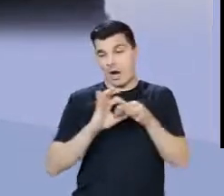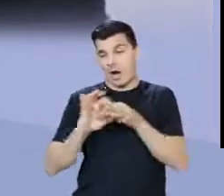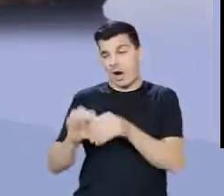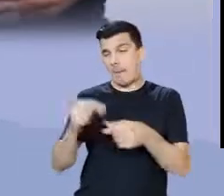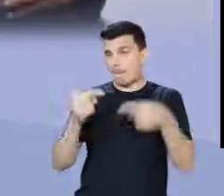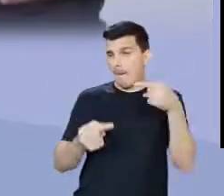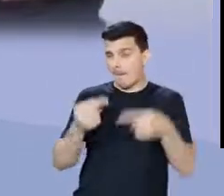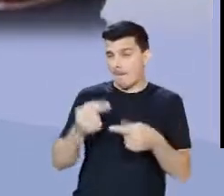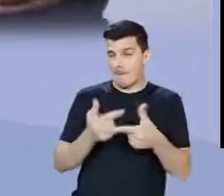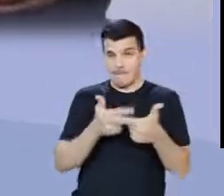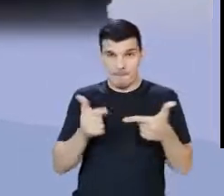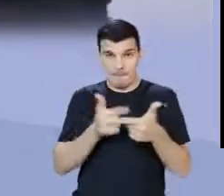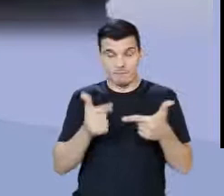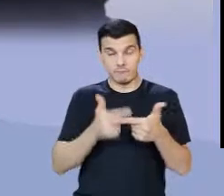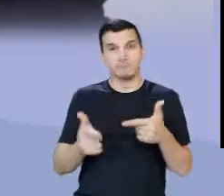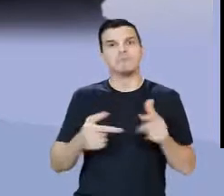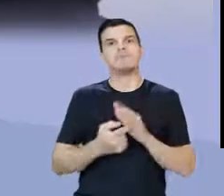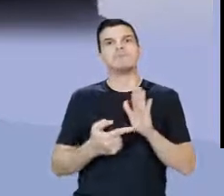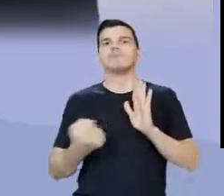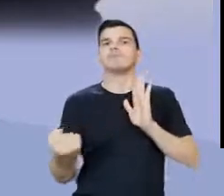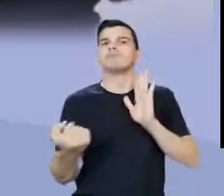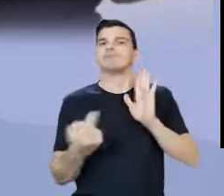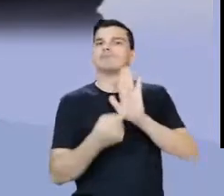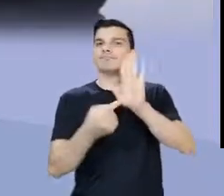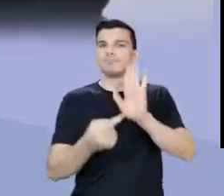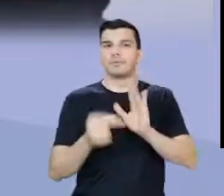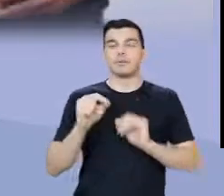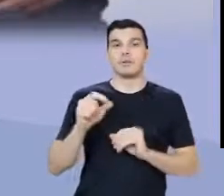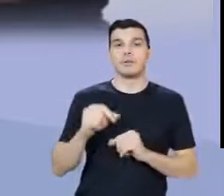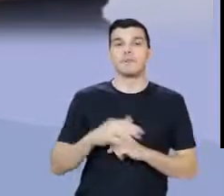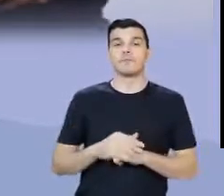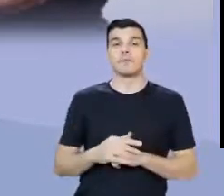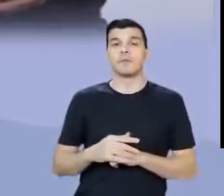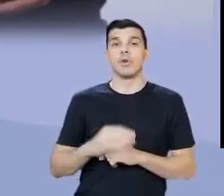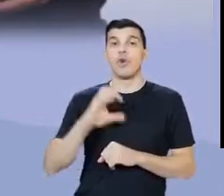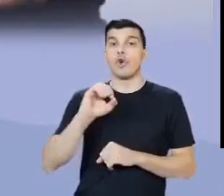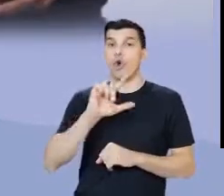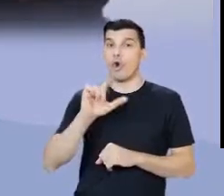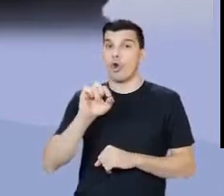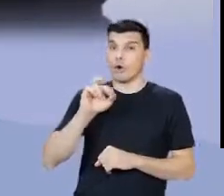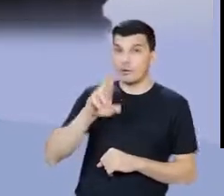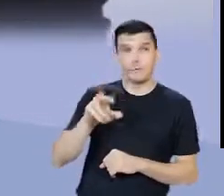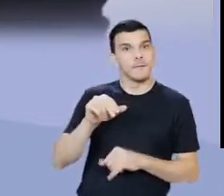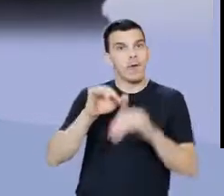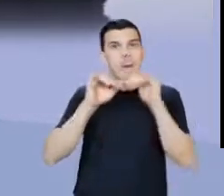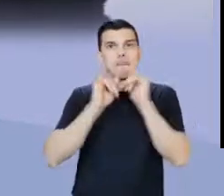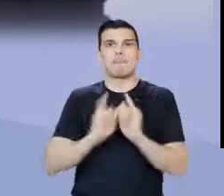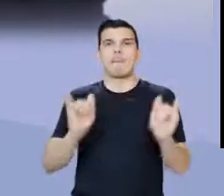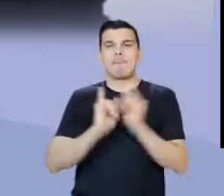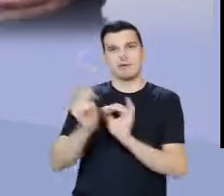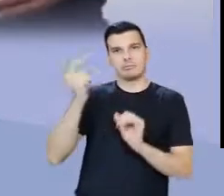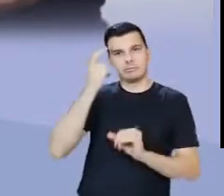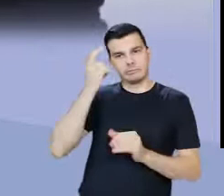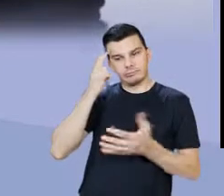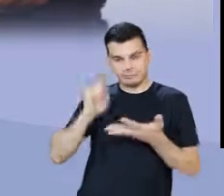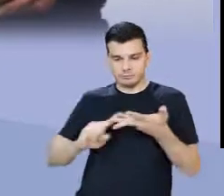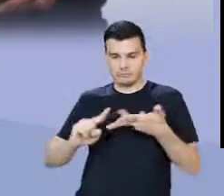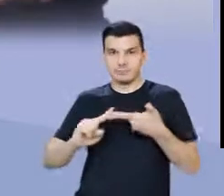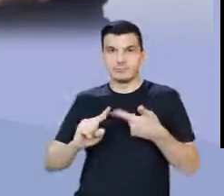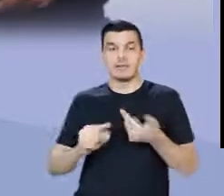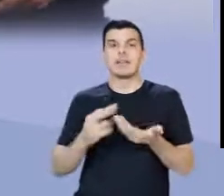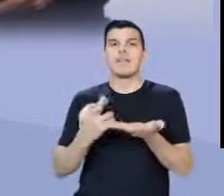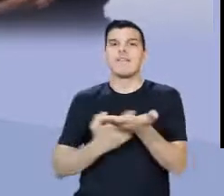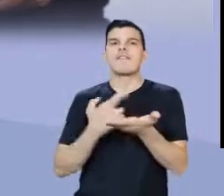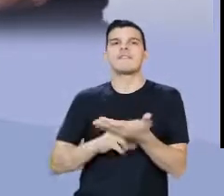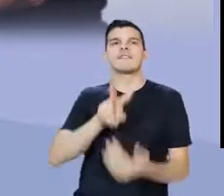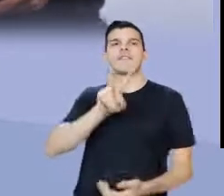escândalos envolvendo, né? E tudo vem à tona quando um irmão do presidente, chamado Pedro Collor, resolve divulgar essas ideias todas